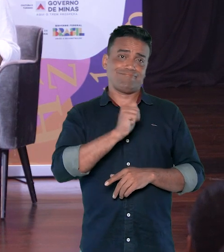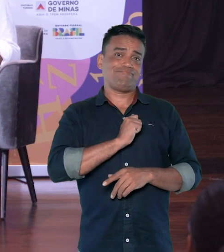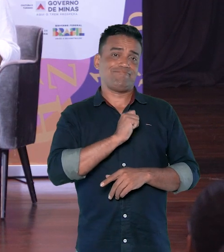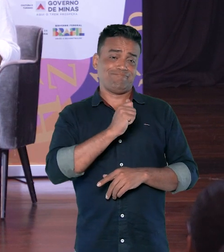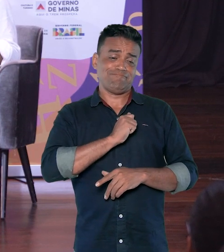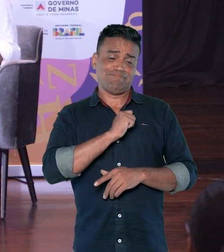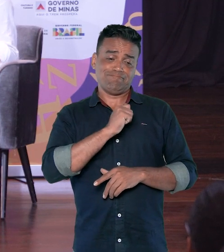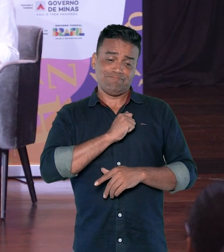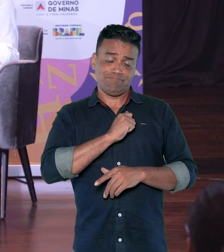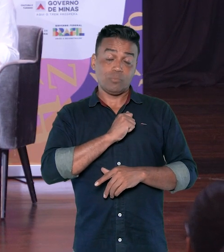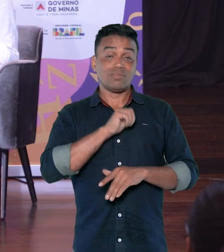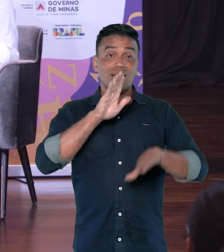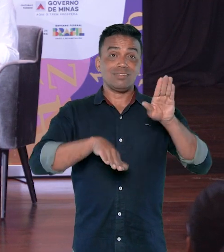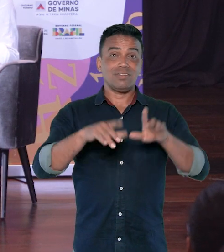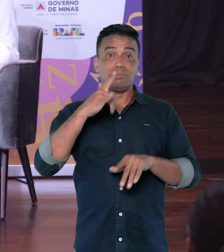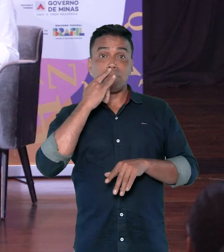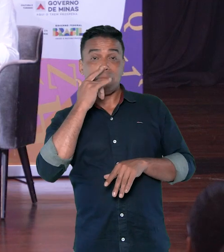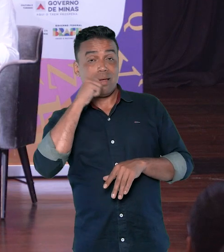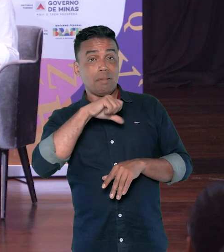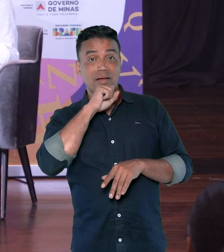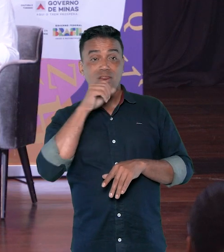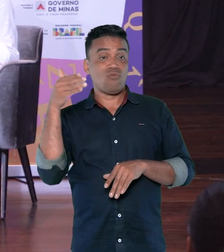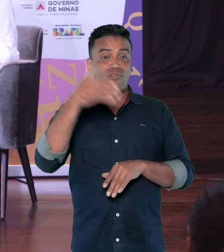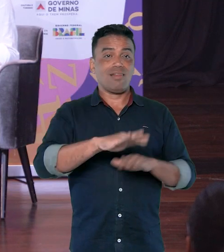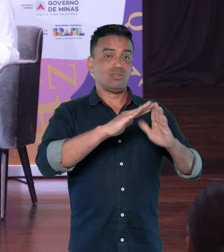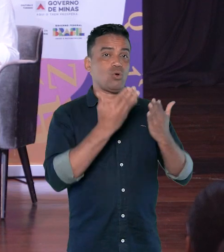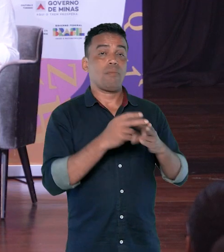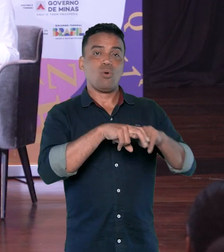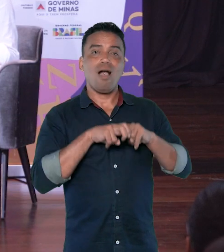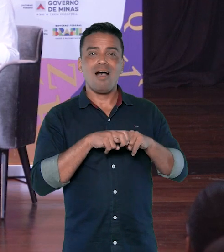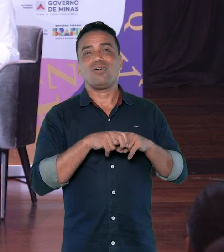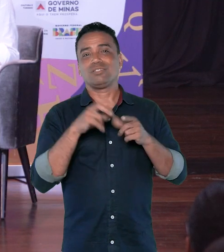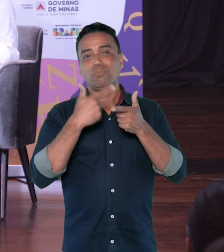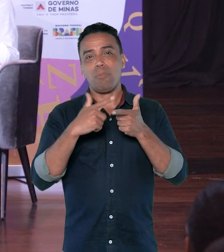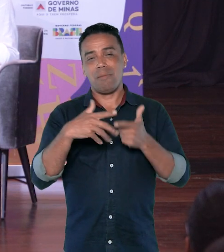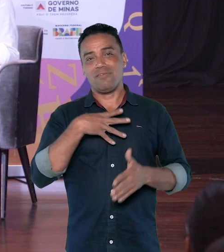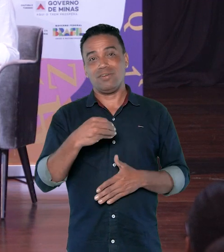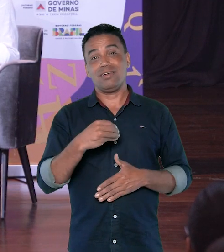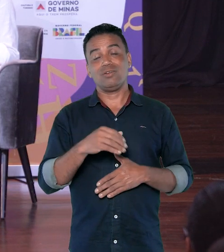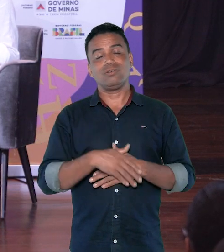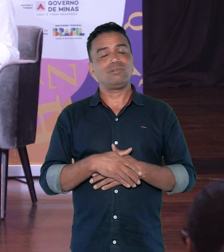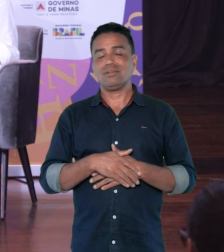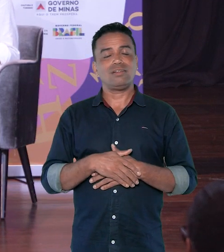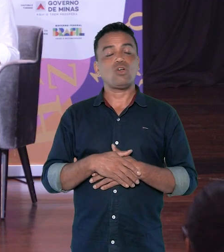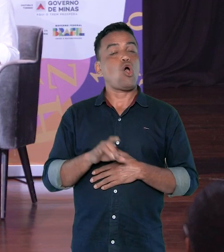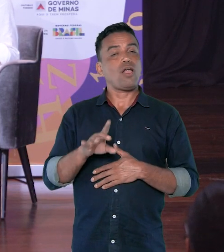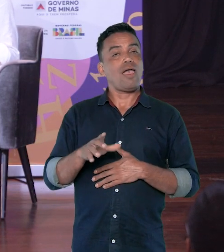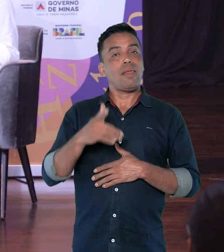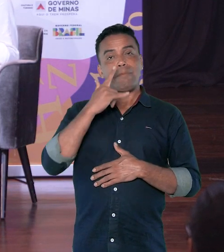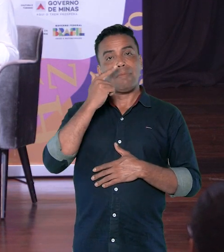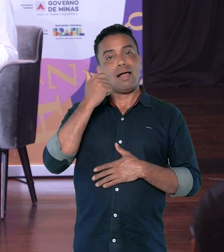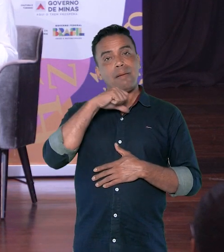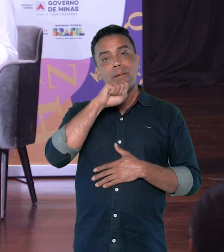E muitas vezes os pais não estão ali por causa dos seus filhos, né? Às vezes os pais estão ali por causa própria e querem falar da sua